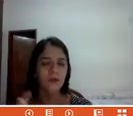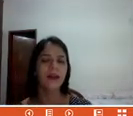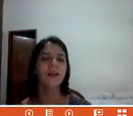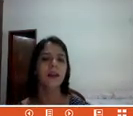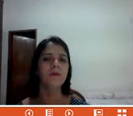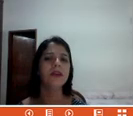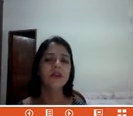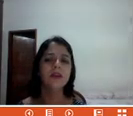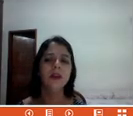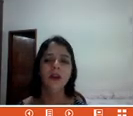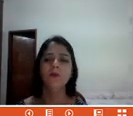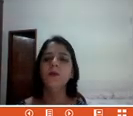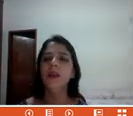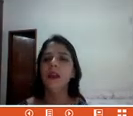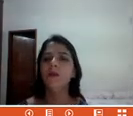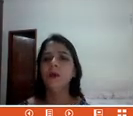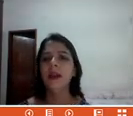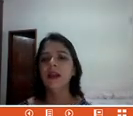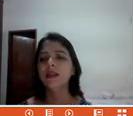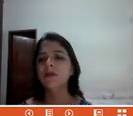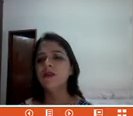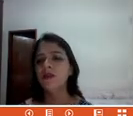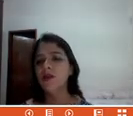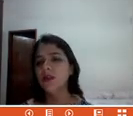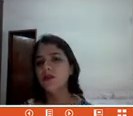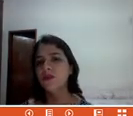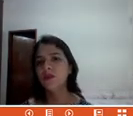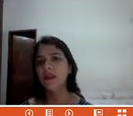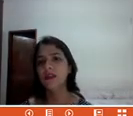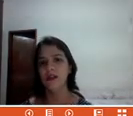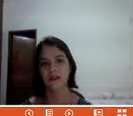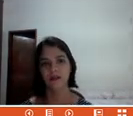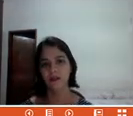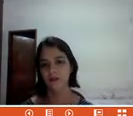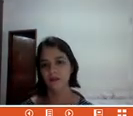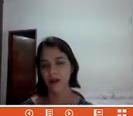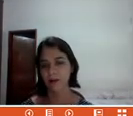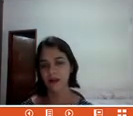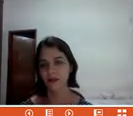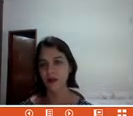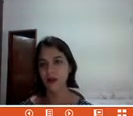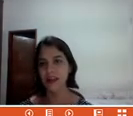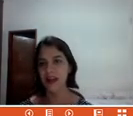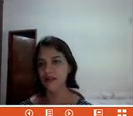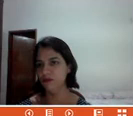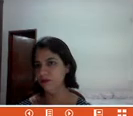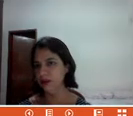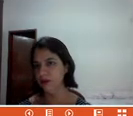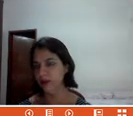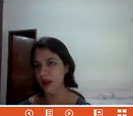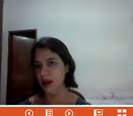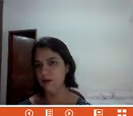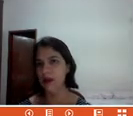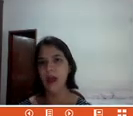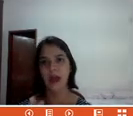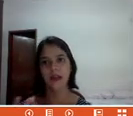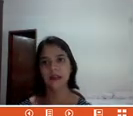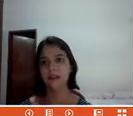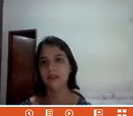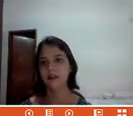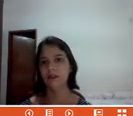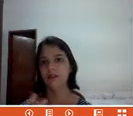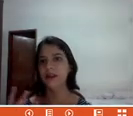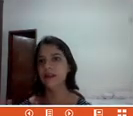quadrinho com a intérprete. Por quê? Porque as pessoas surdas, elas não vão ouvir apenas comunicado do governo federal.